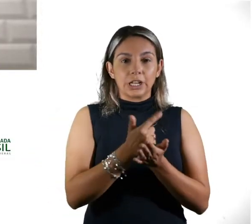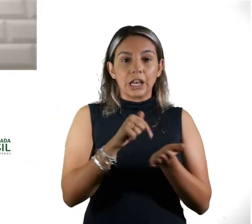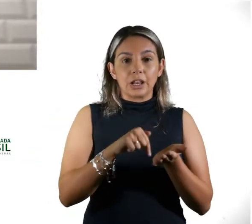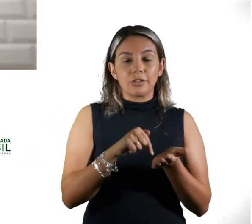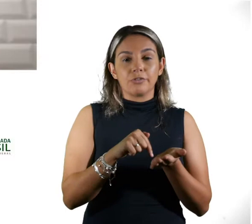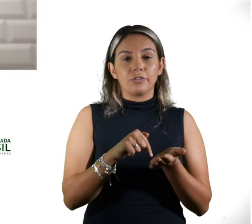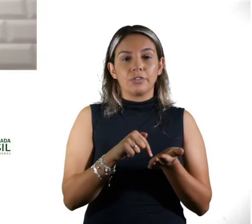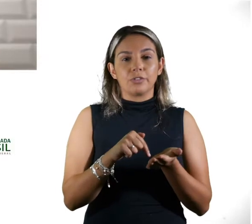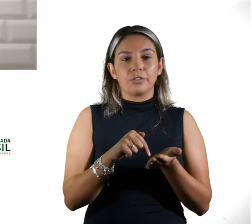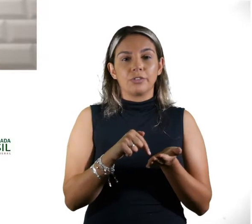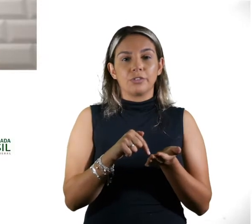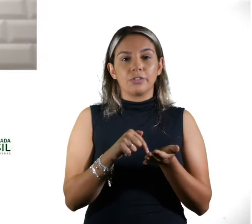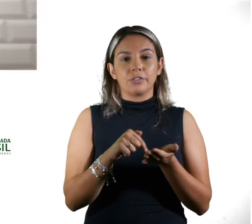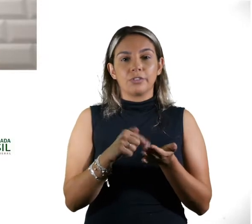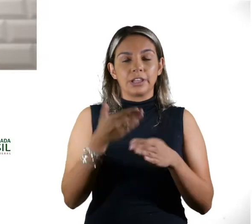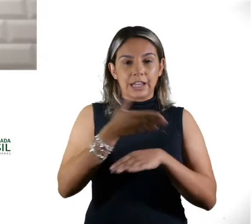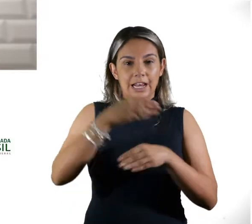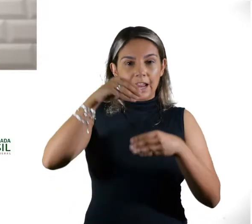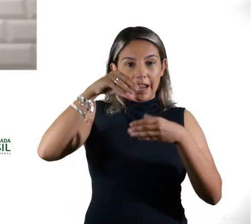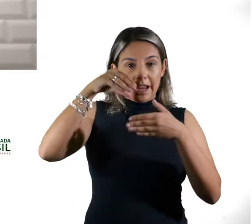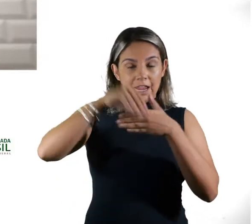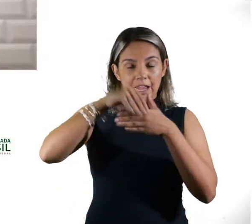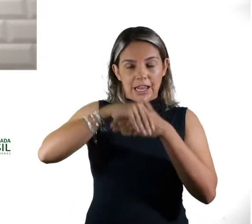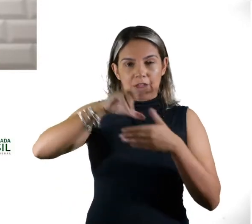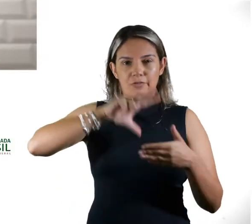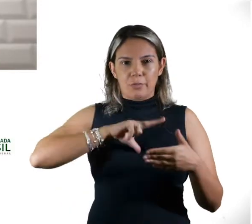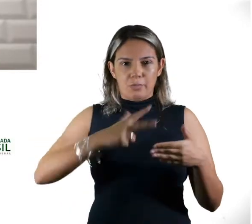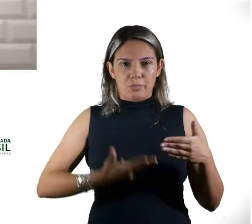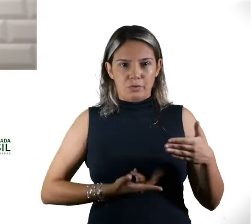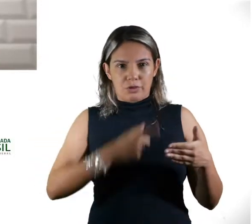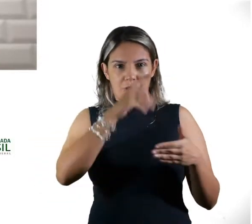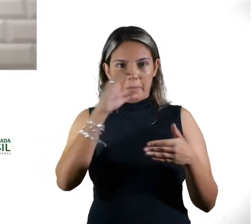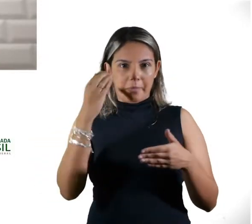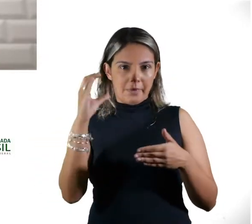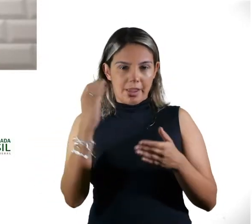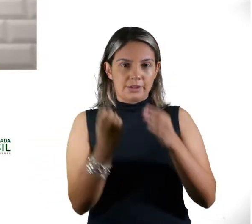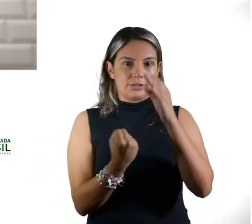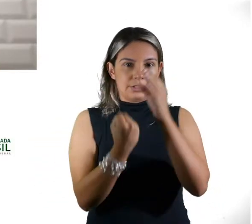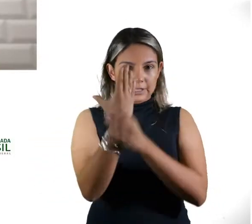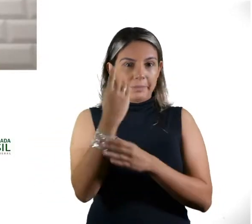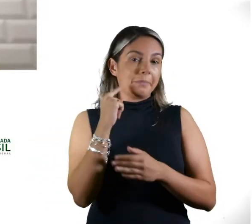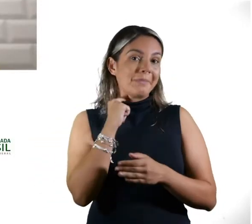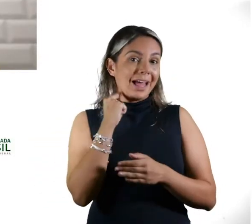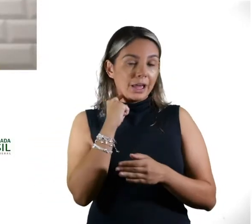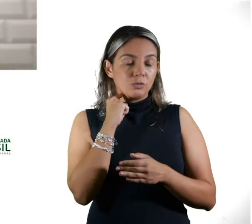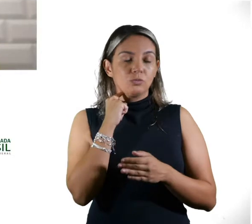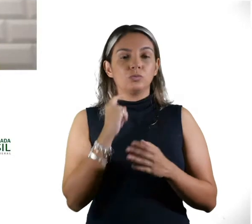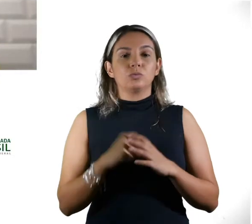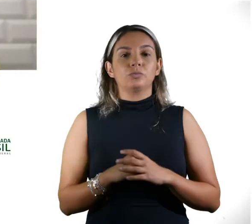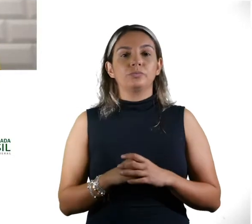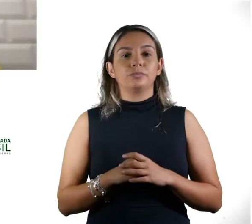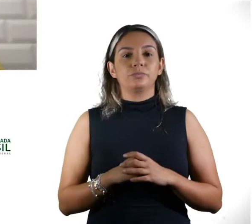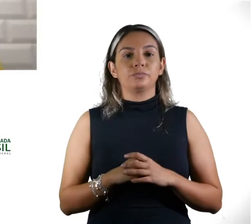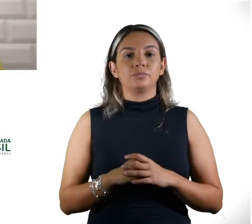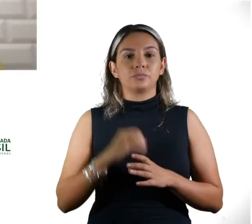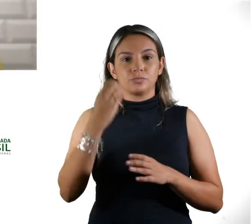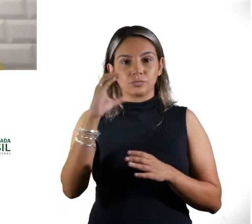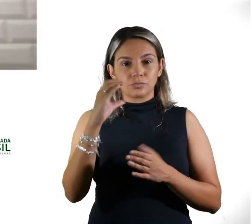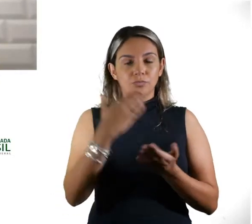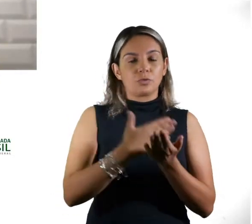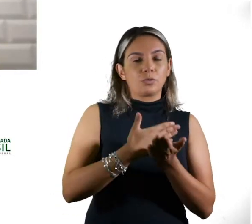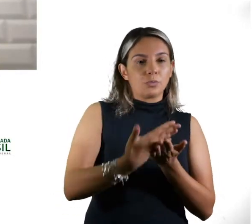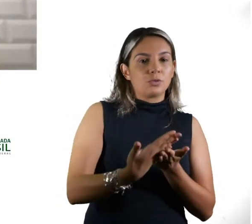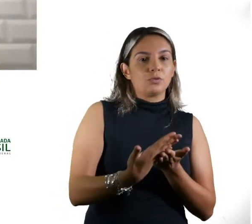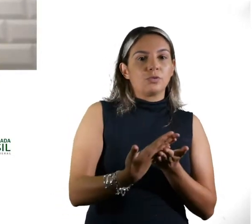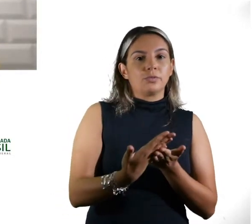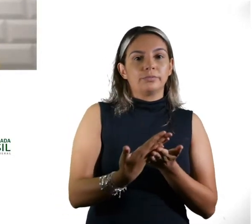livro devia ter entrado nas gráficas em Portugal em março, para ser lançado em maio, e em março começou